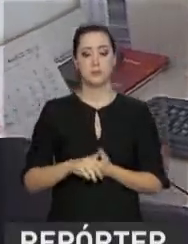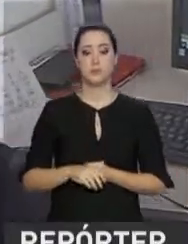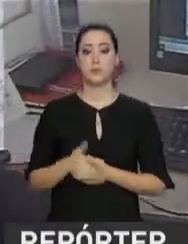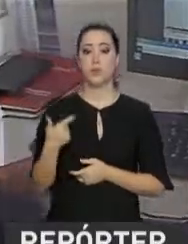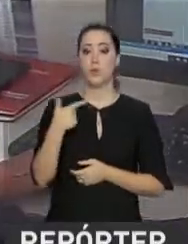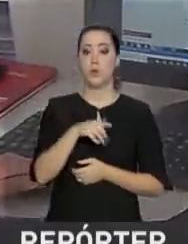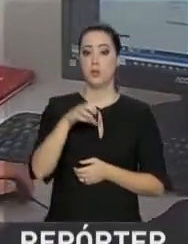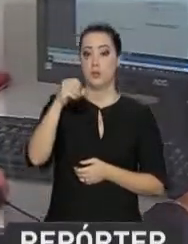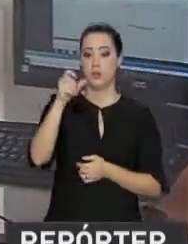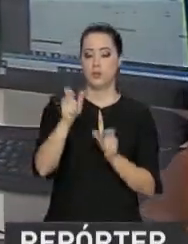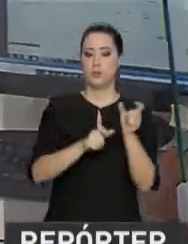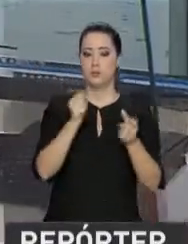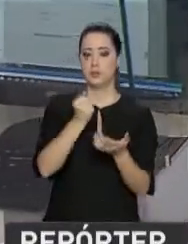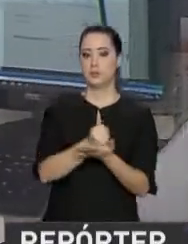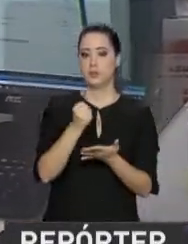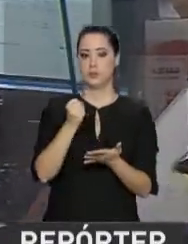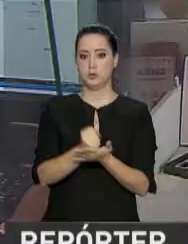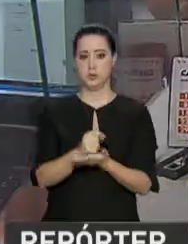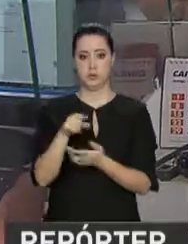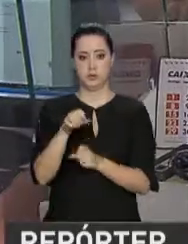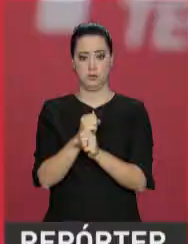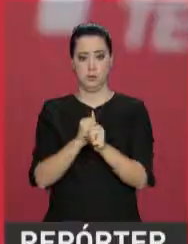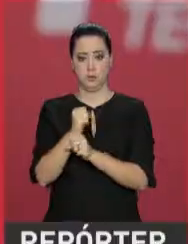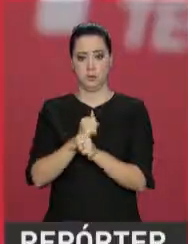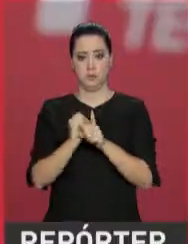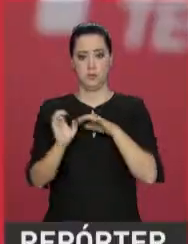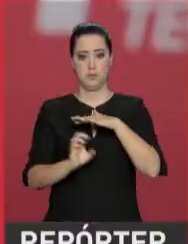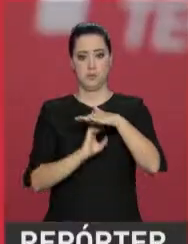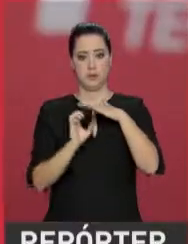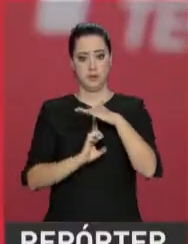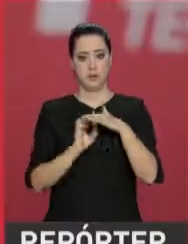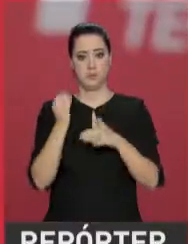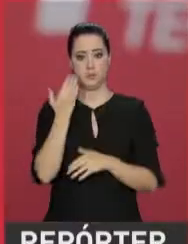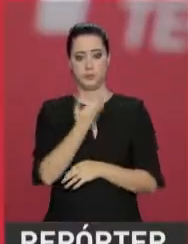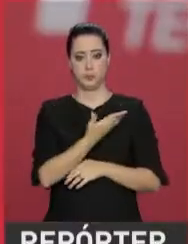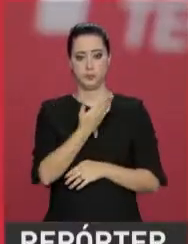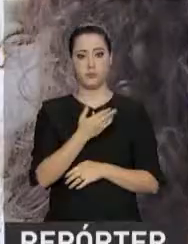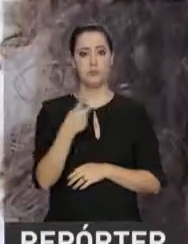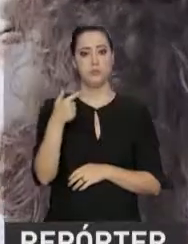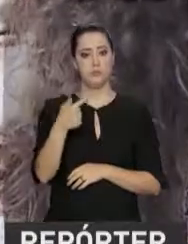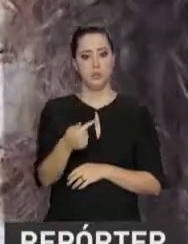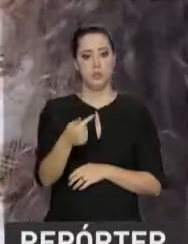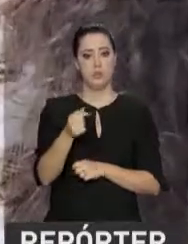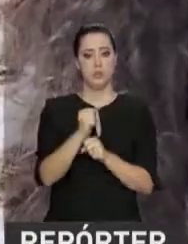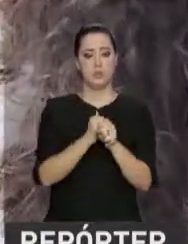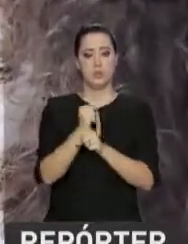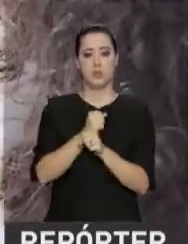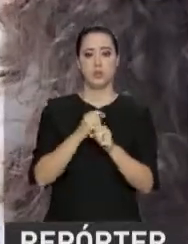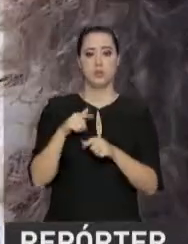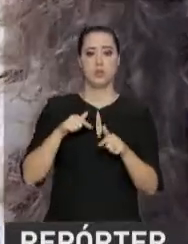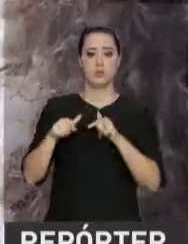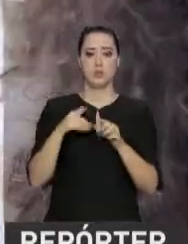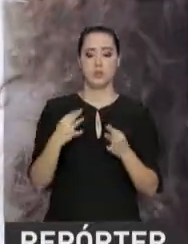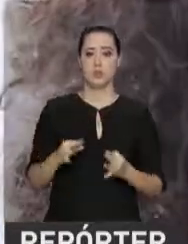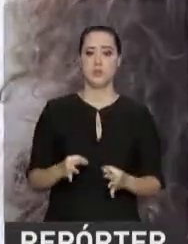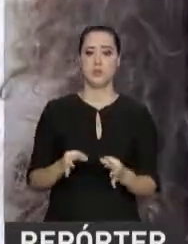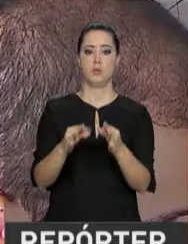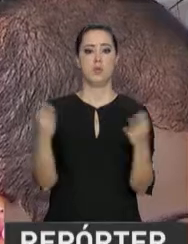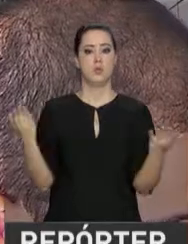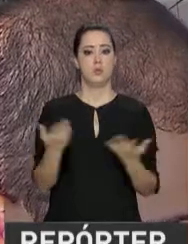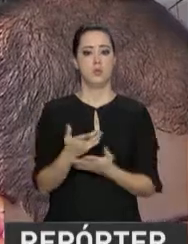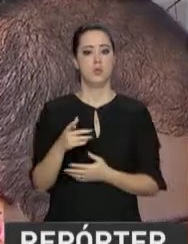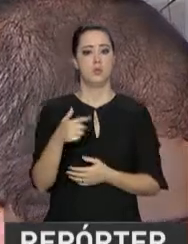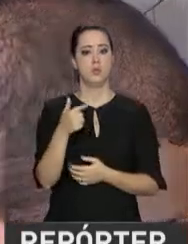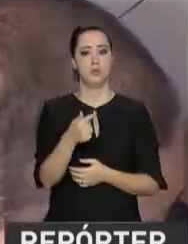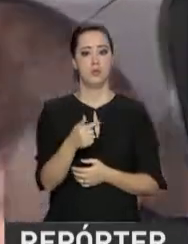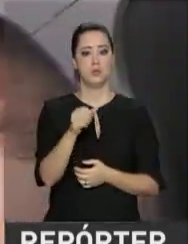nove funcionários foram contratados este ano na empresa do ms on com sete anos no mercado de tecnologia ele conta hoje com